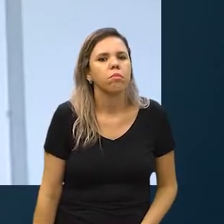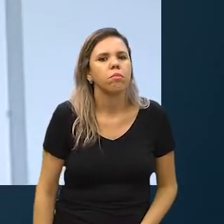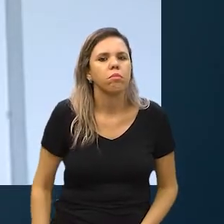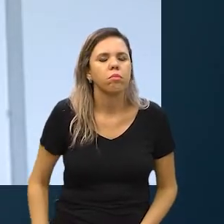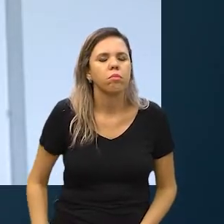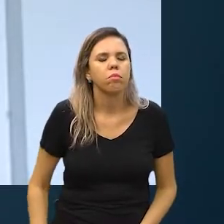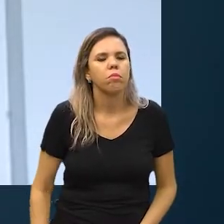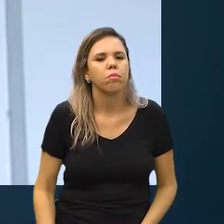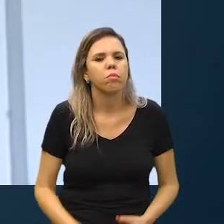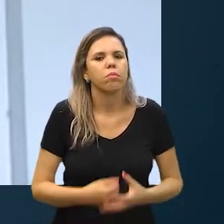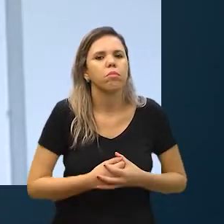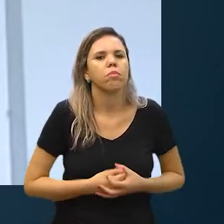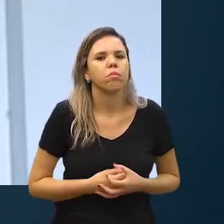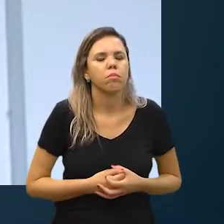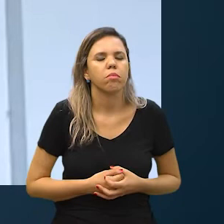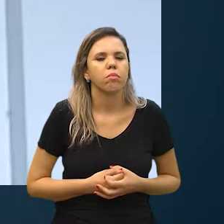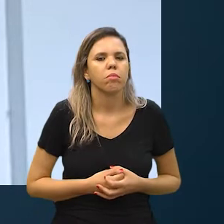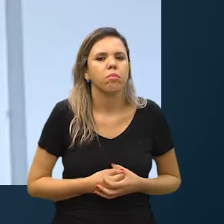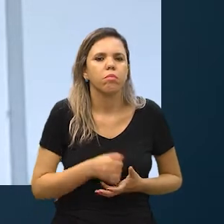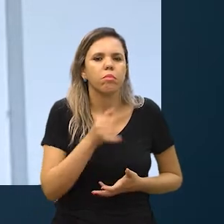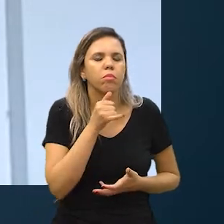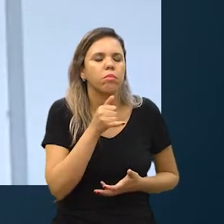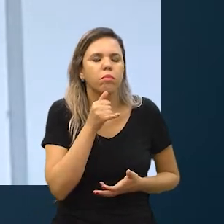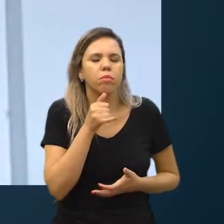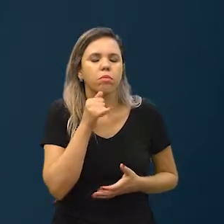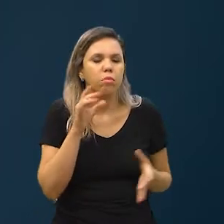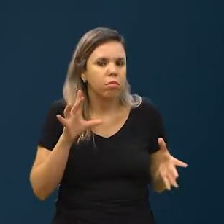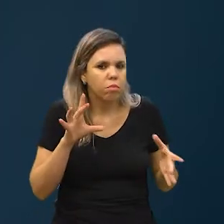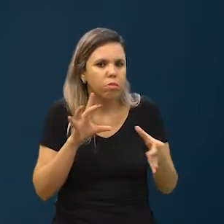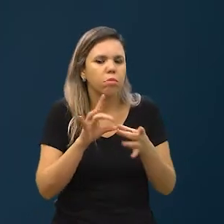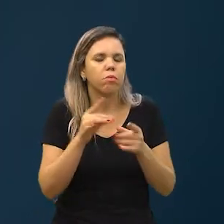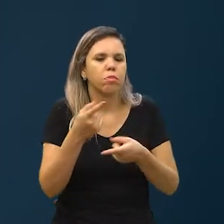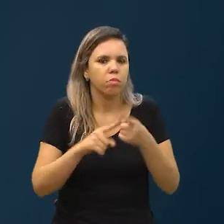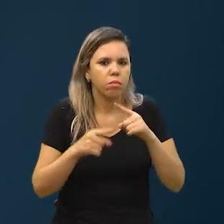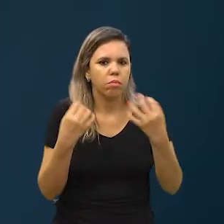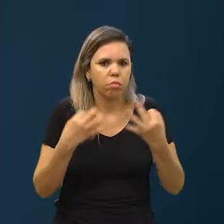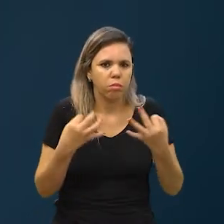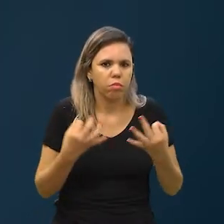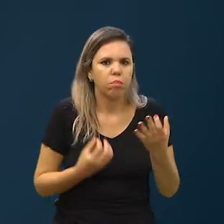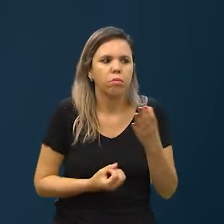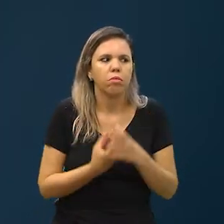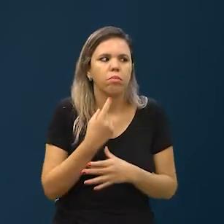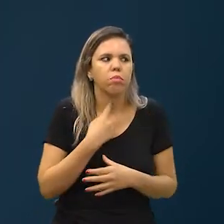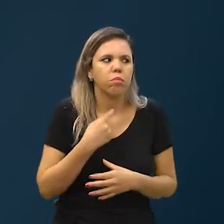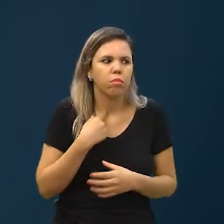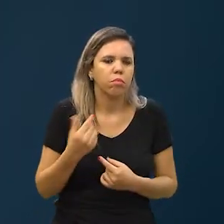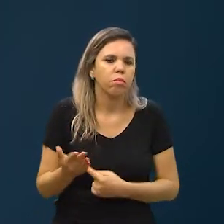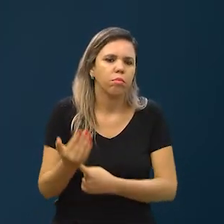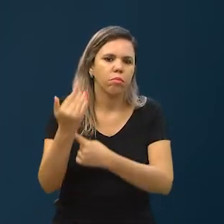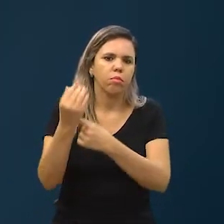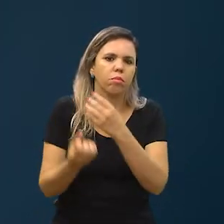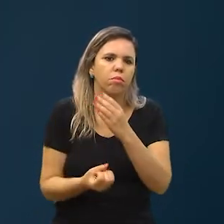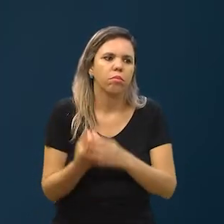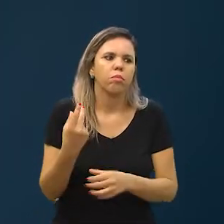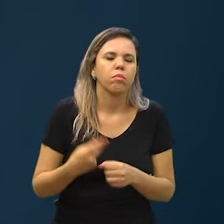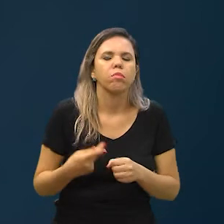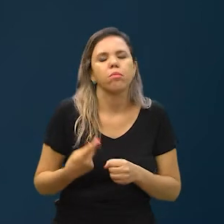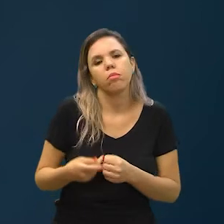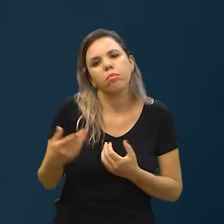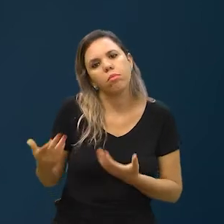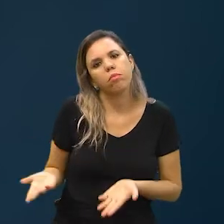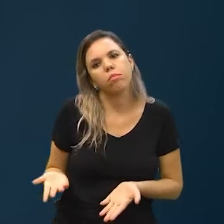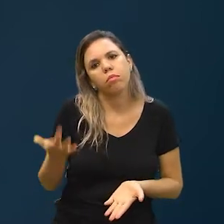foi meio que vamos dizer assim, um match perfeito, porque a gente tinha muita vontade de criar questões tecnológicas, de criar